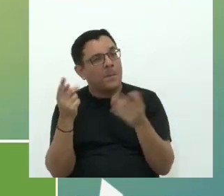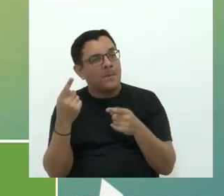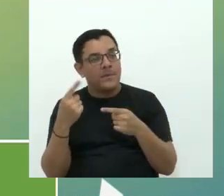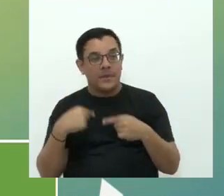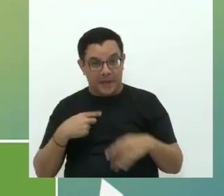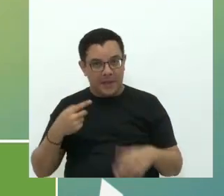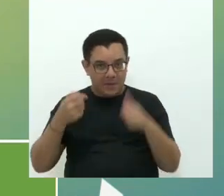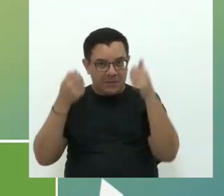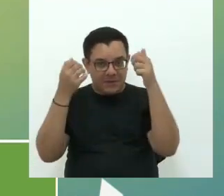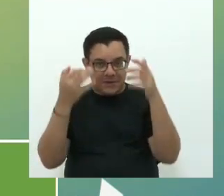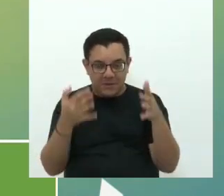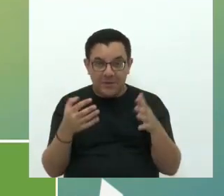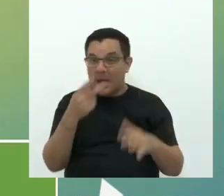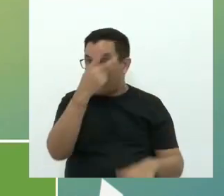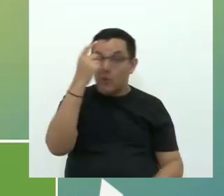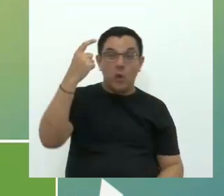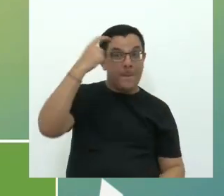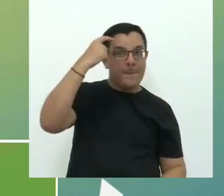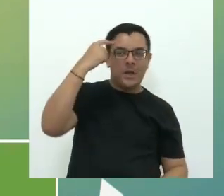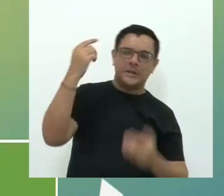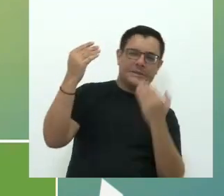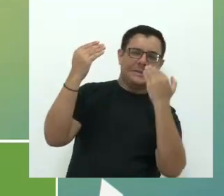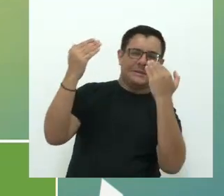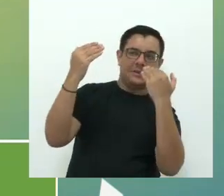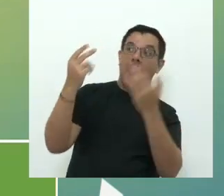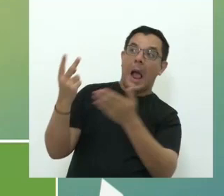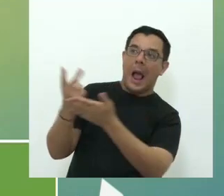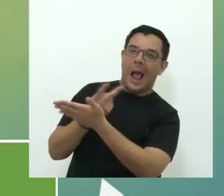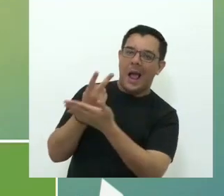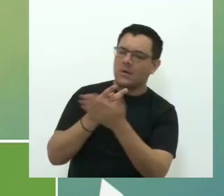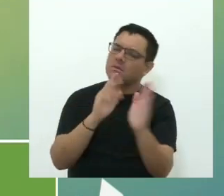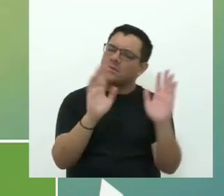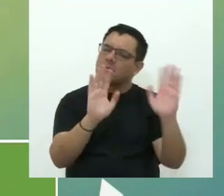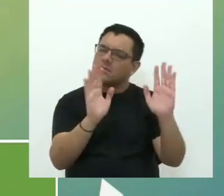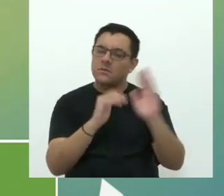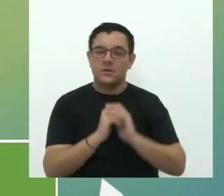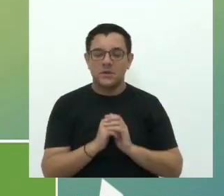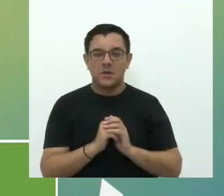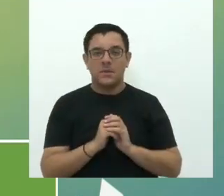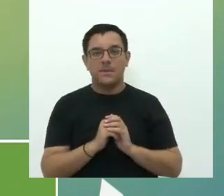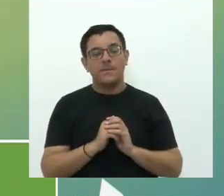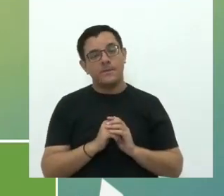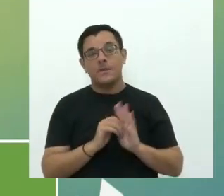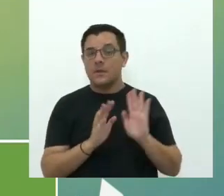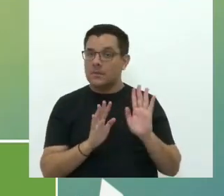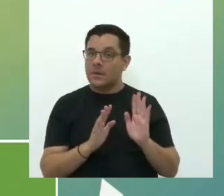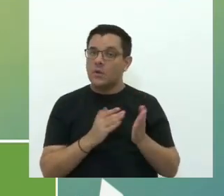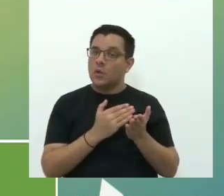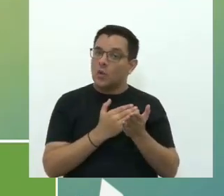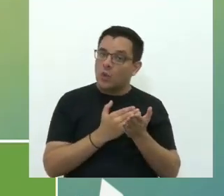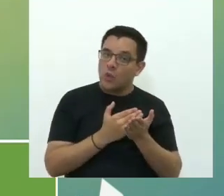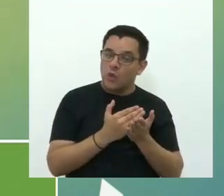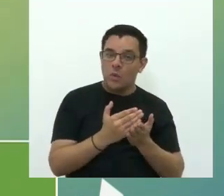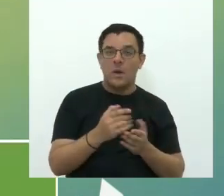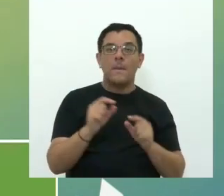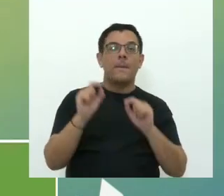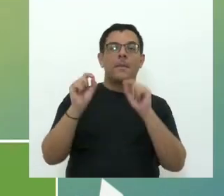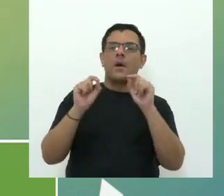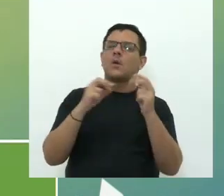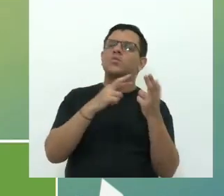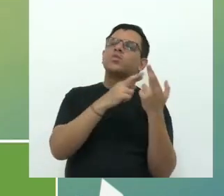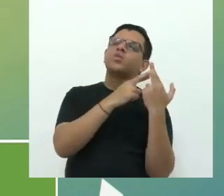dizendo que quem quem pensa assim tá errado muito pelo contrário mas a gente precisa começar a alimentar uma mentalidade de